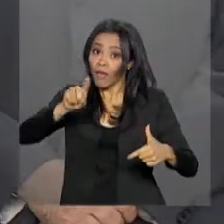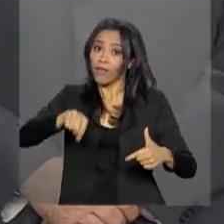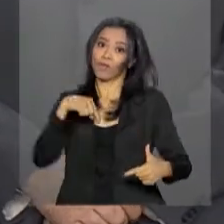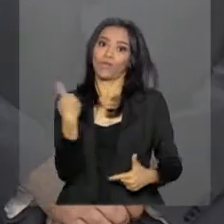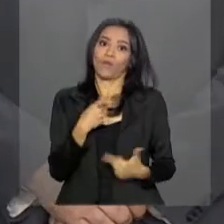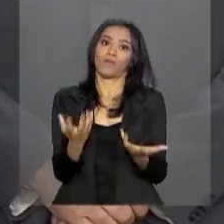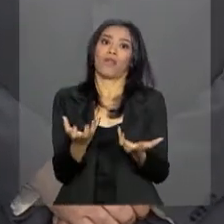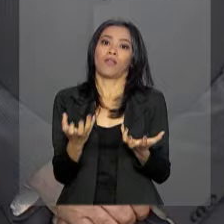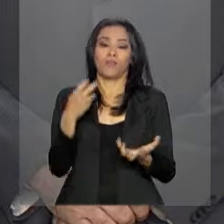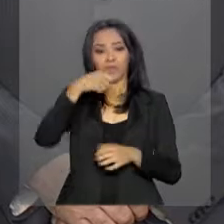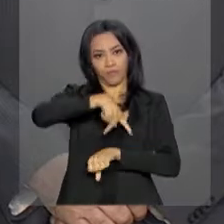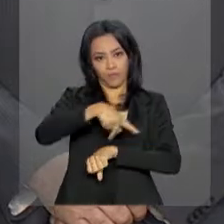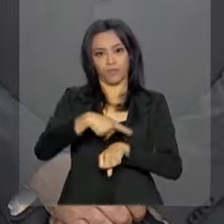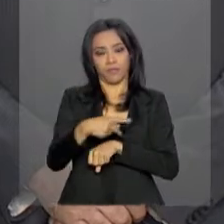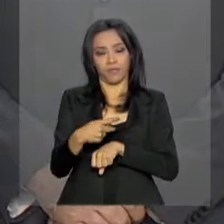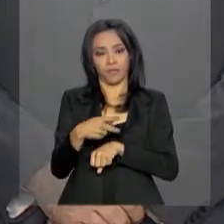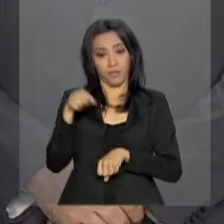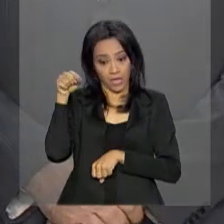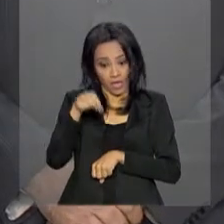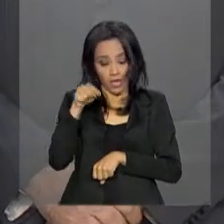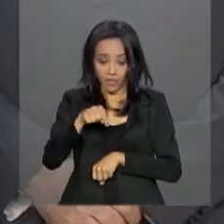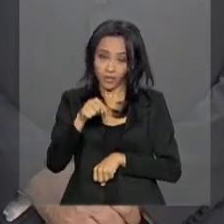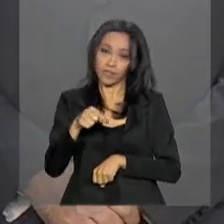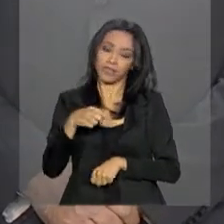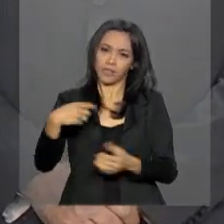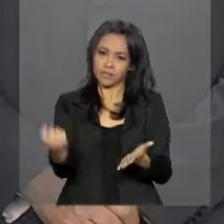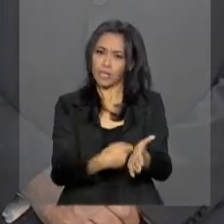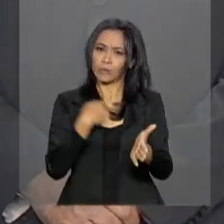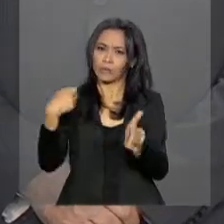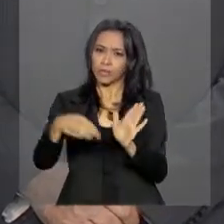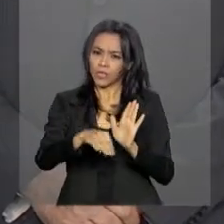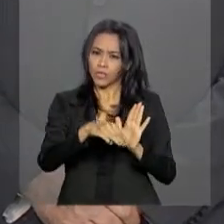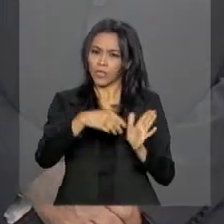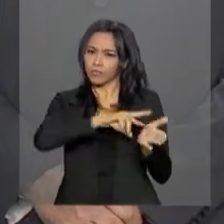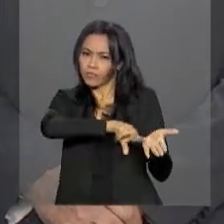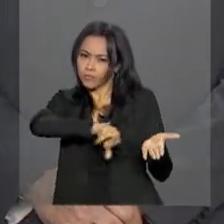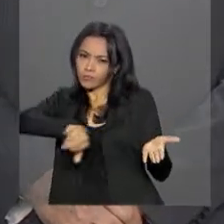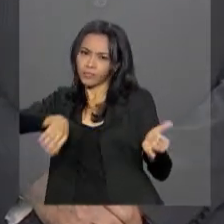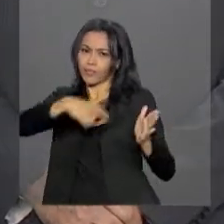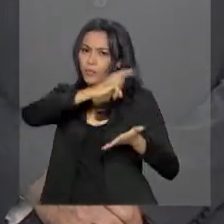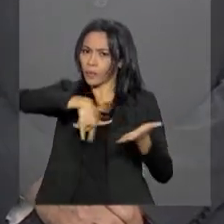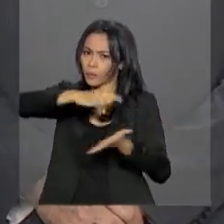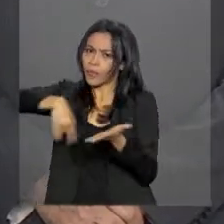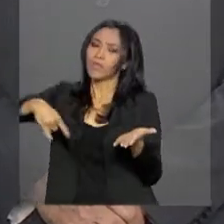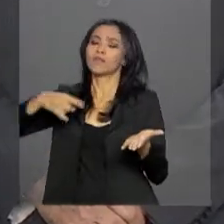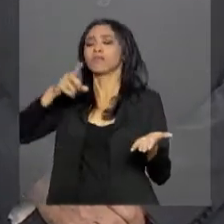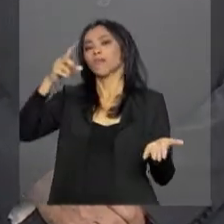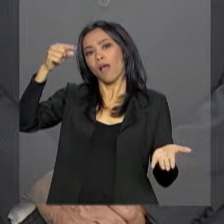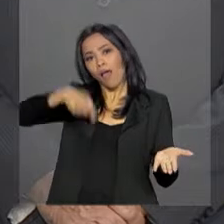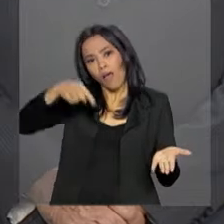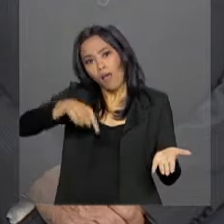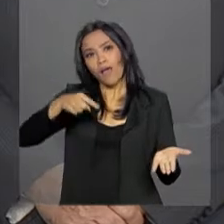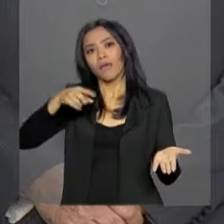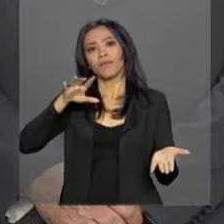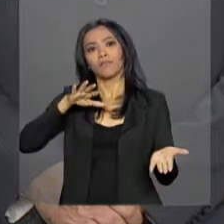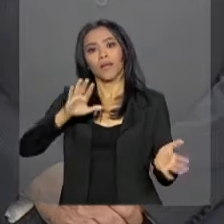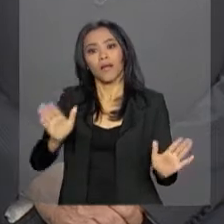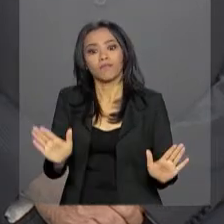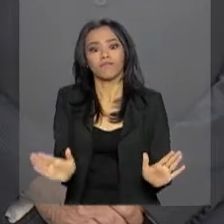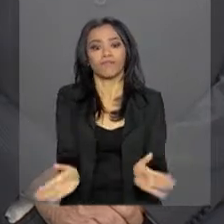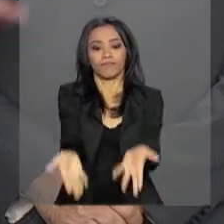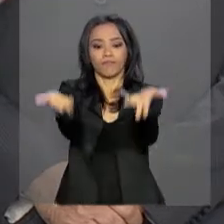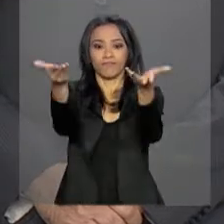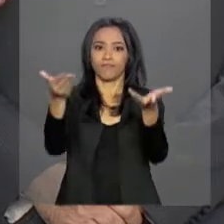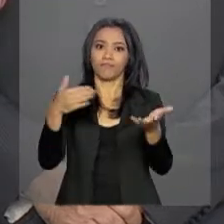no nosso país. Esses atos governamentais visam precisamente a um aspecto, digamos assim, desenvolvimentista,